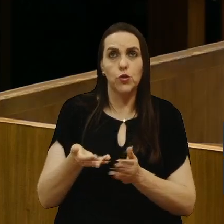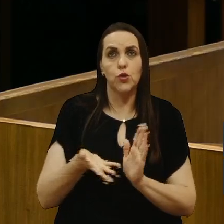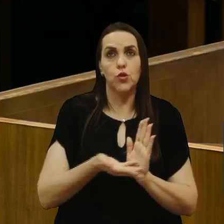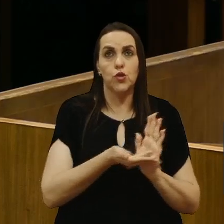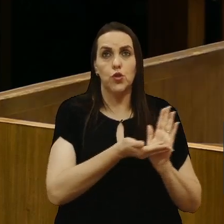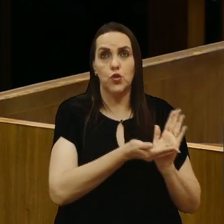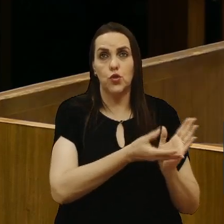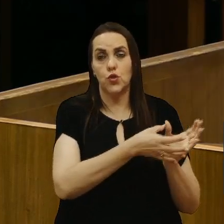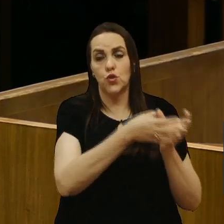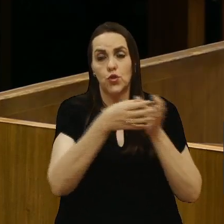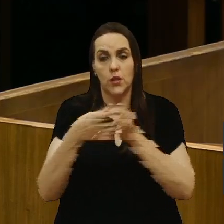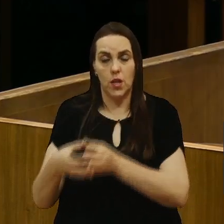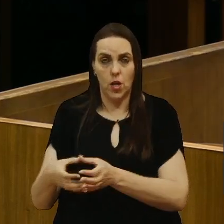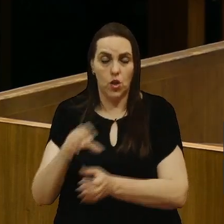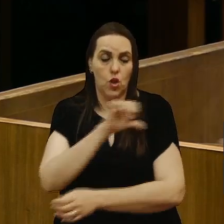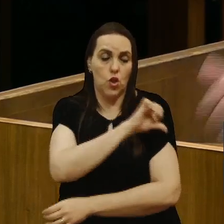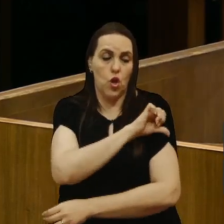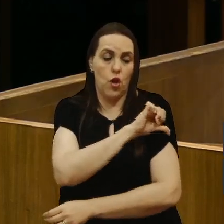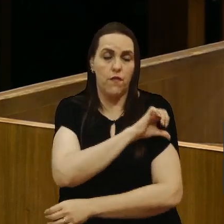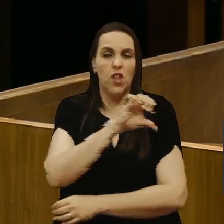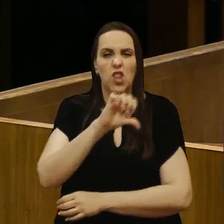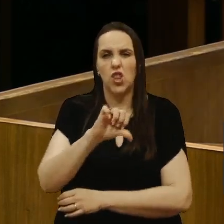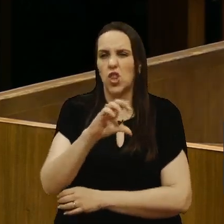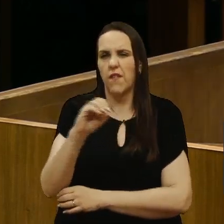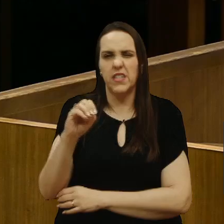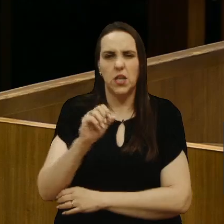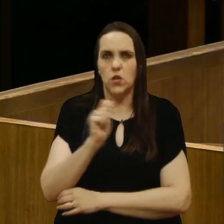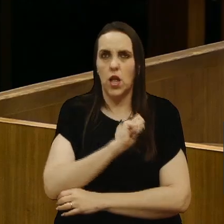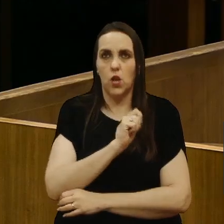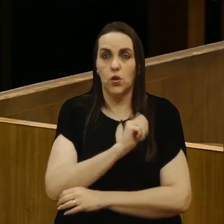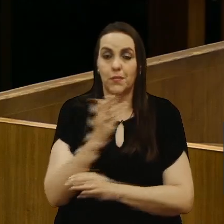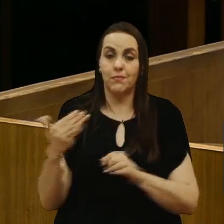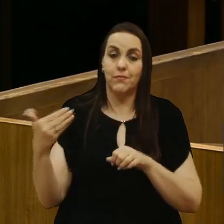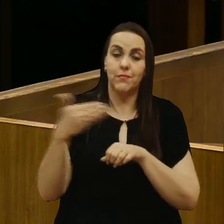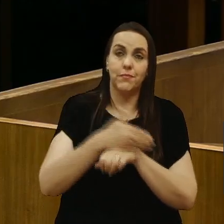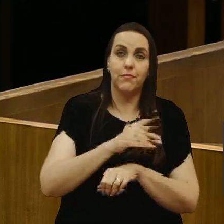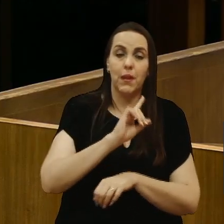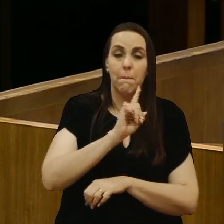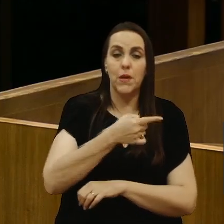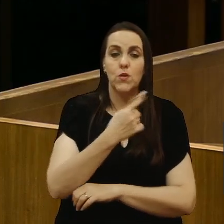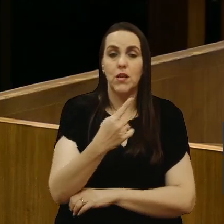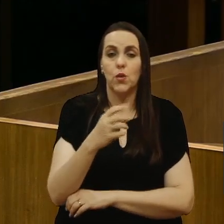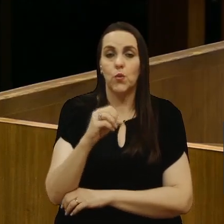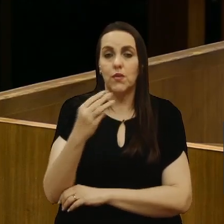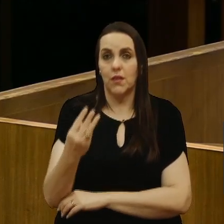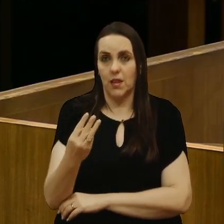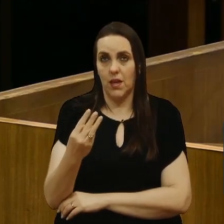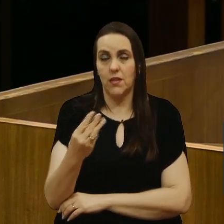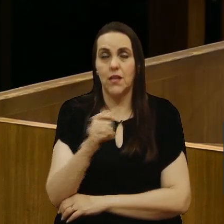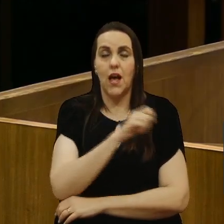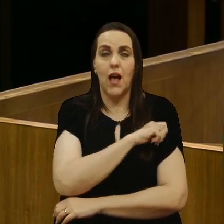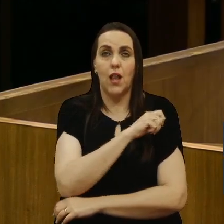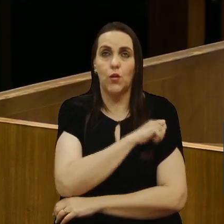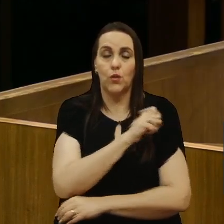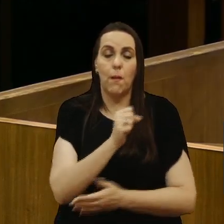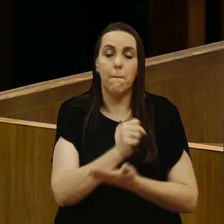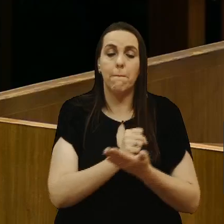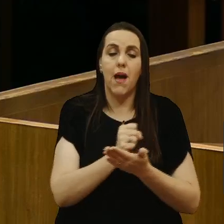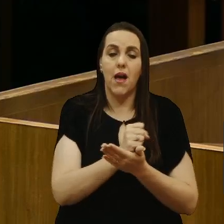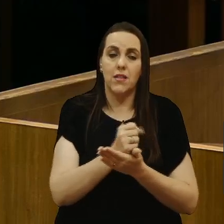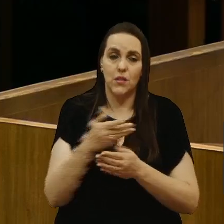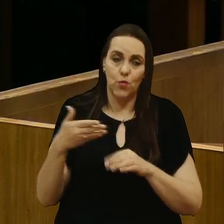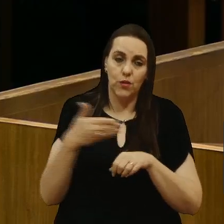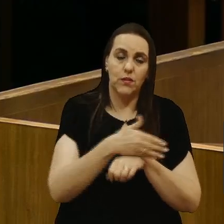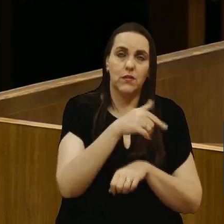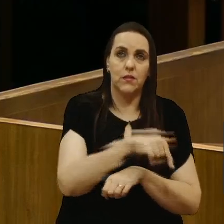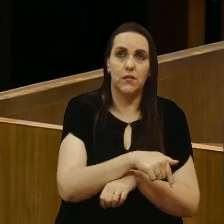920 e poucos alunos do 9º ano, mas estão entrando 1.103 alunos do ensino básico, ensino primário. E o ensino